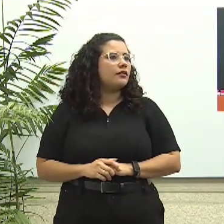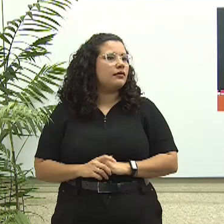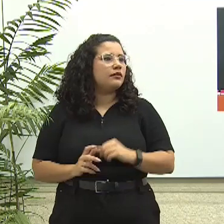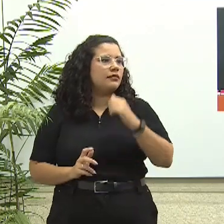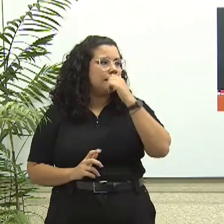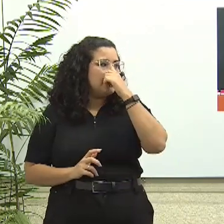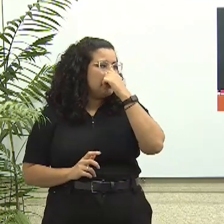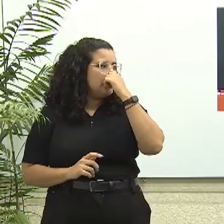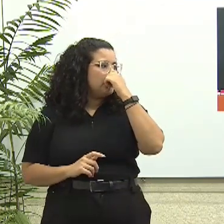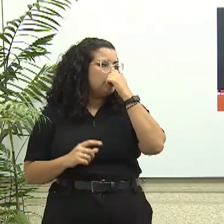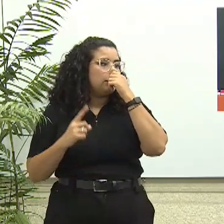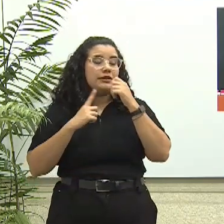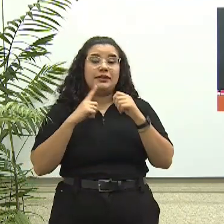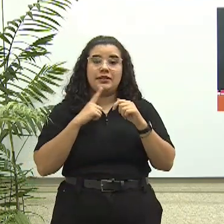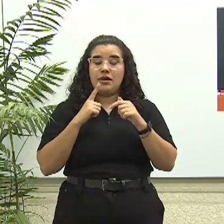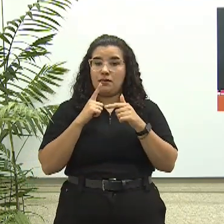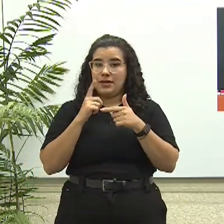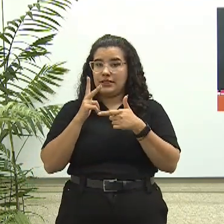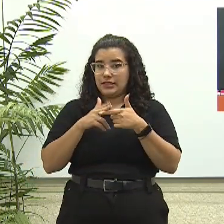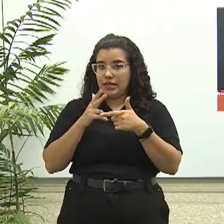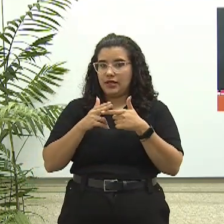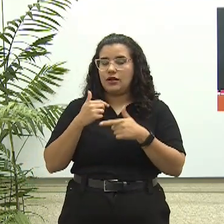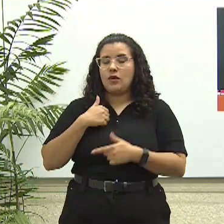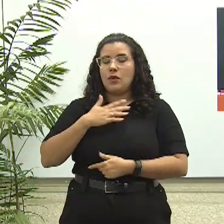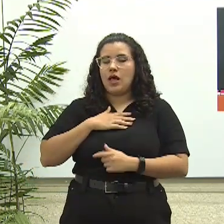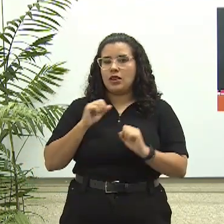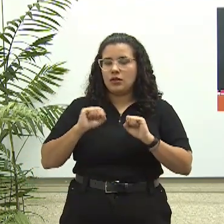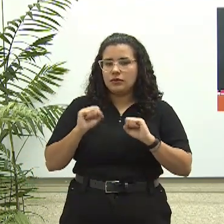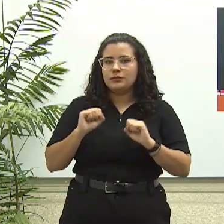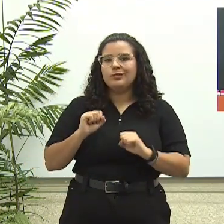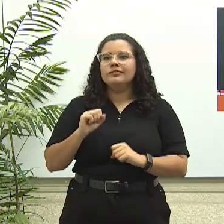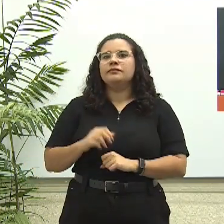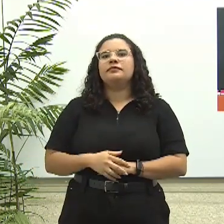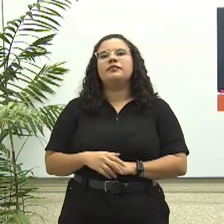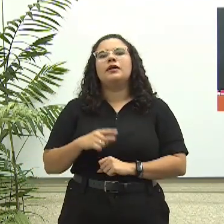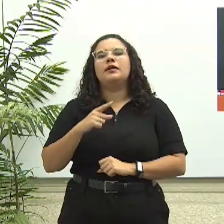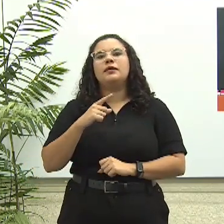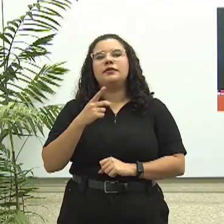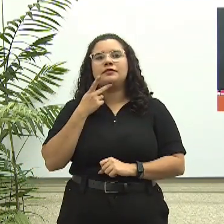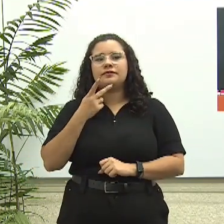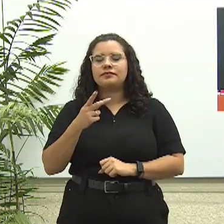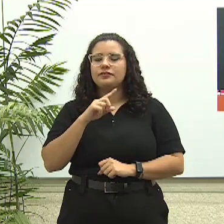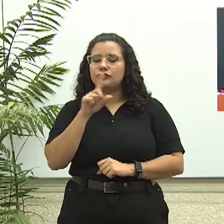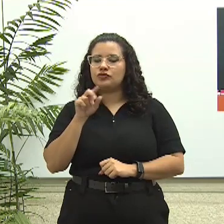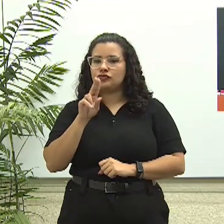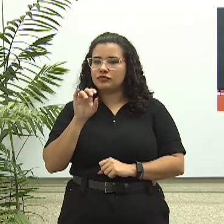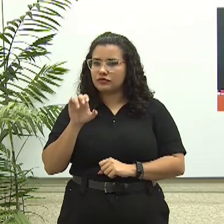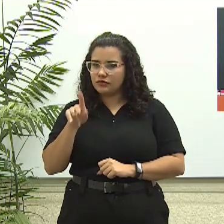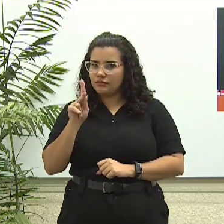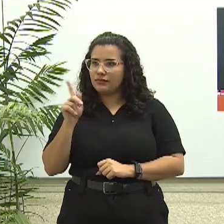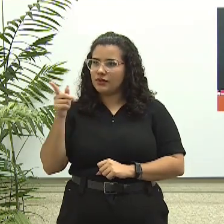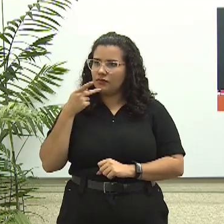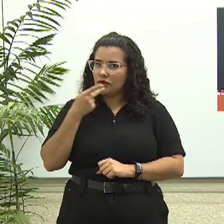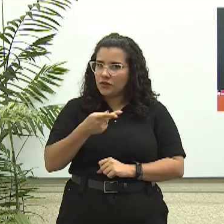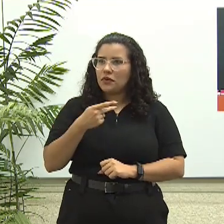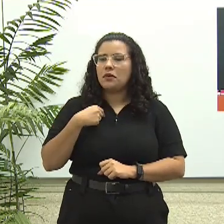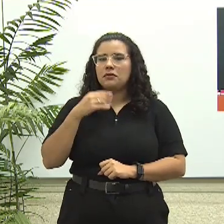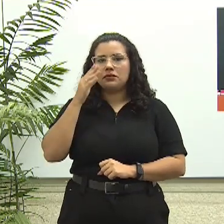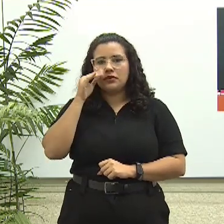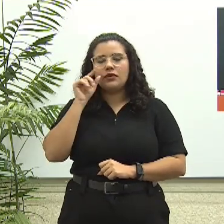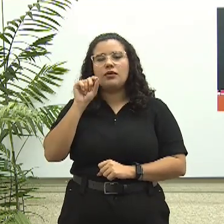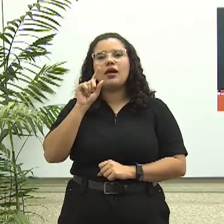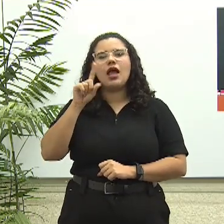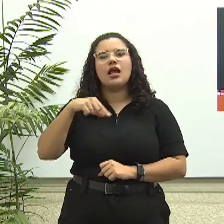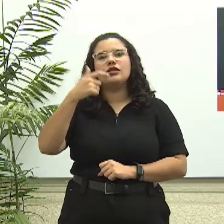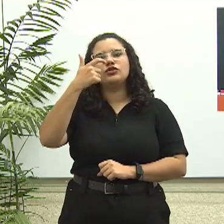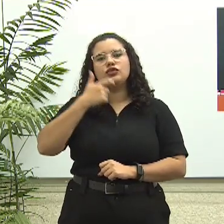uma série adoro séries né é uma série que foi o zizek que comentou e eu falei poxa o zizek comentando eu vou vou atrás chama sou de